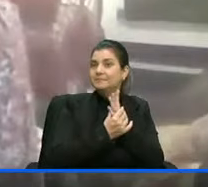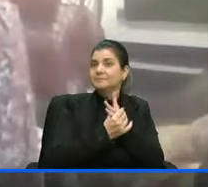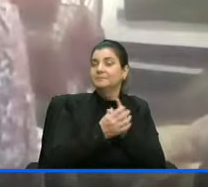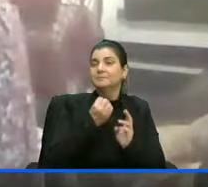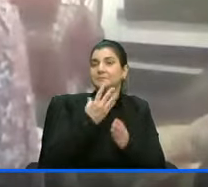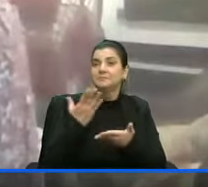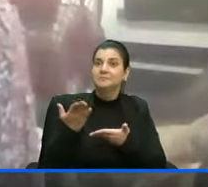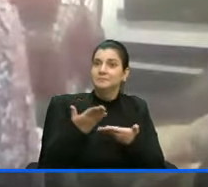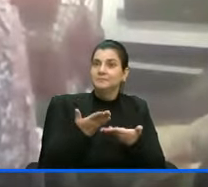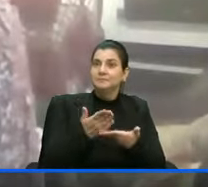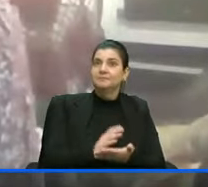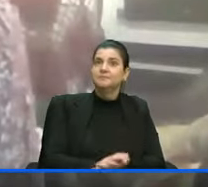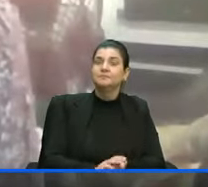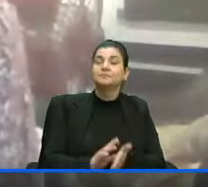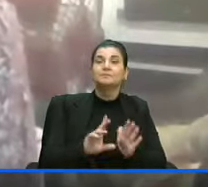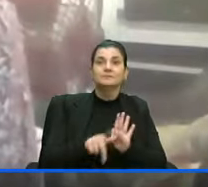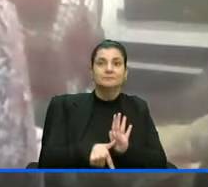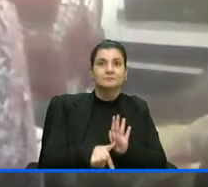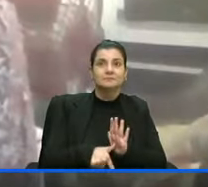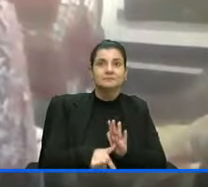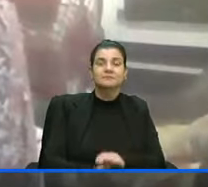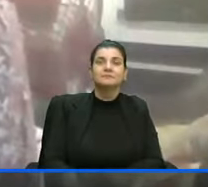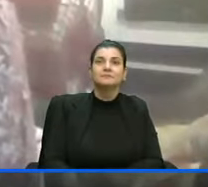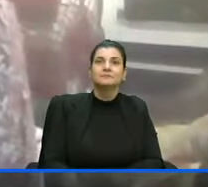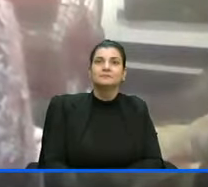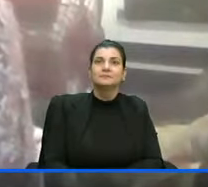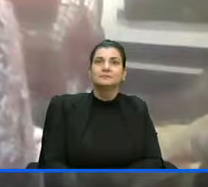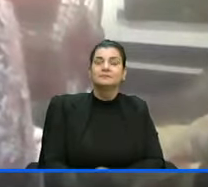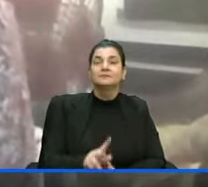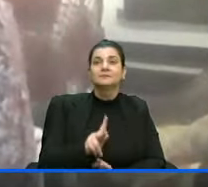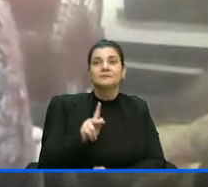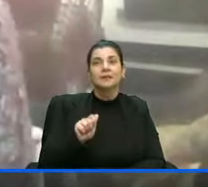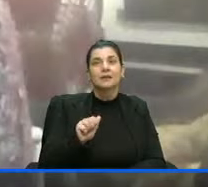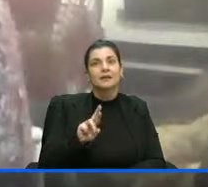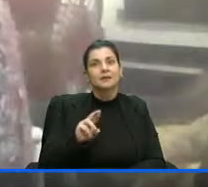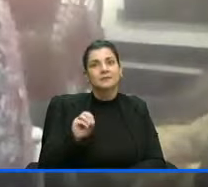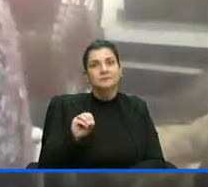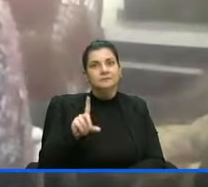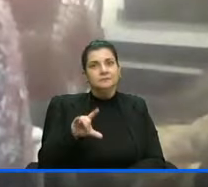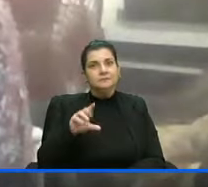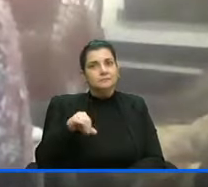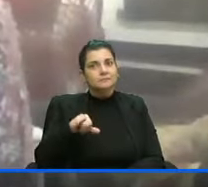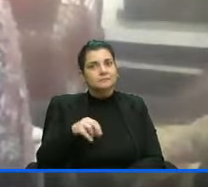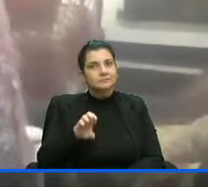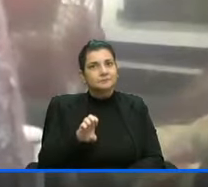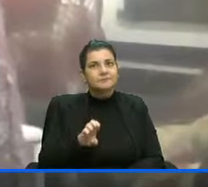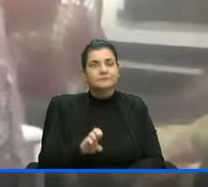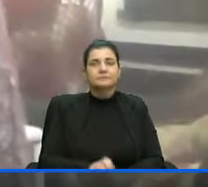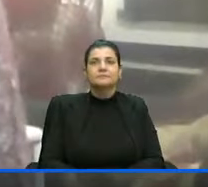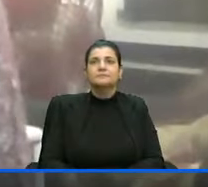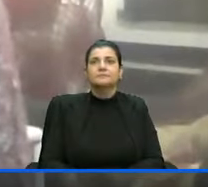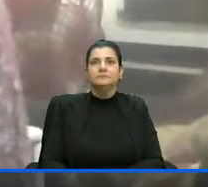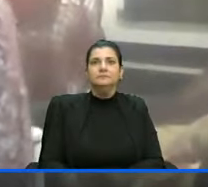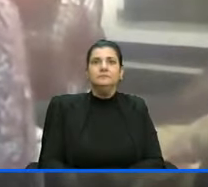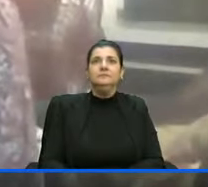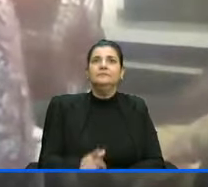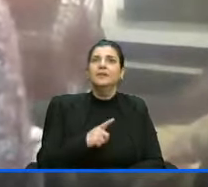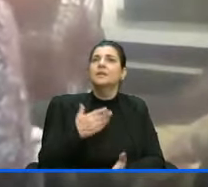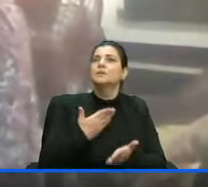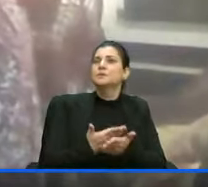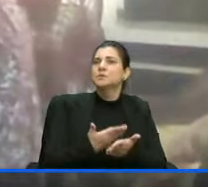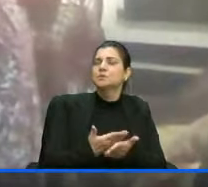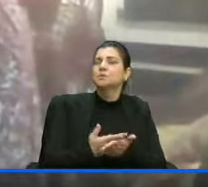Bem-vinda. E em seguida, eu vou pedir para a Caroline Aguirre, porque está aqui, claro, tem um estudo acontecendo, não